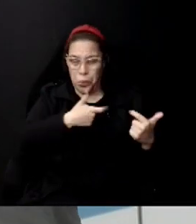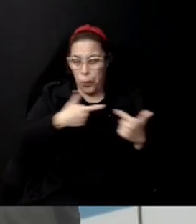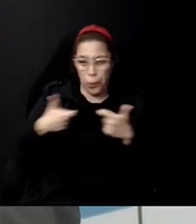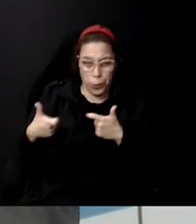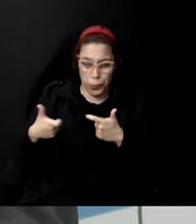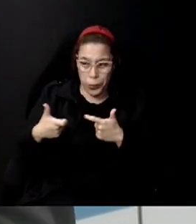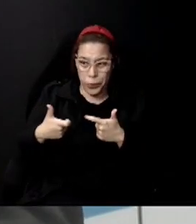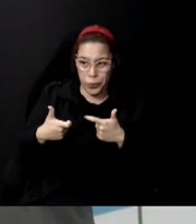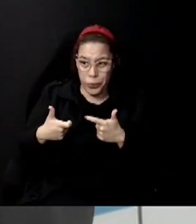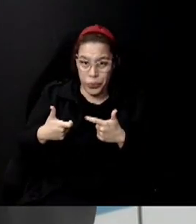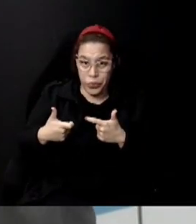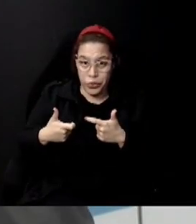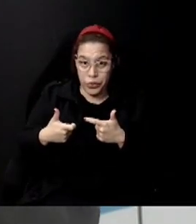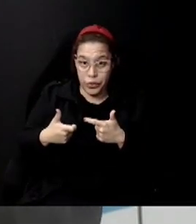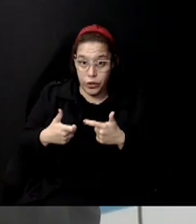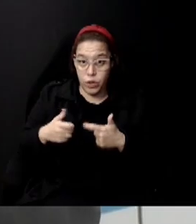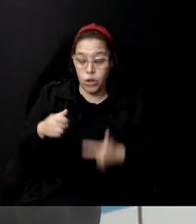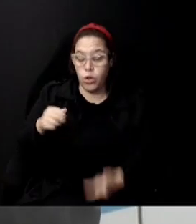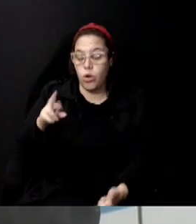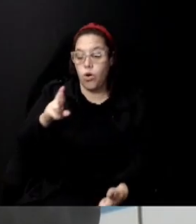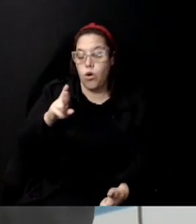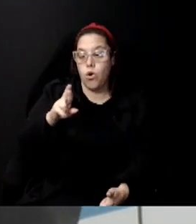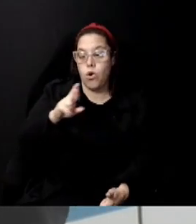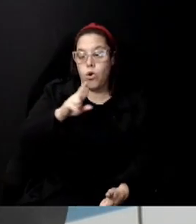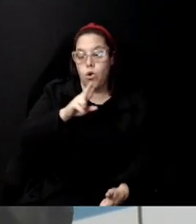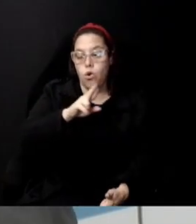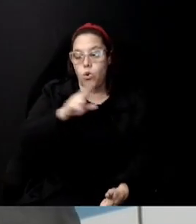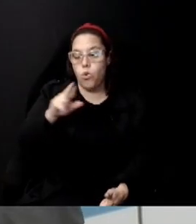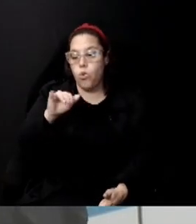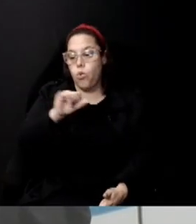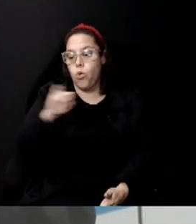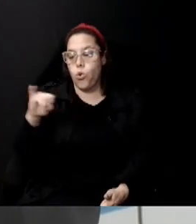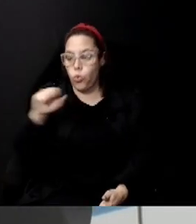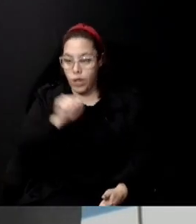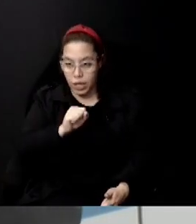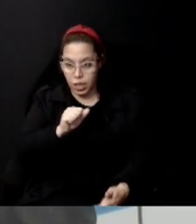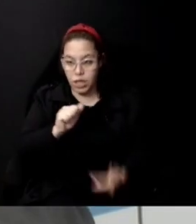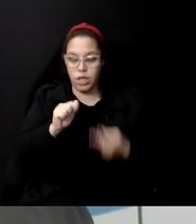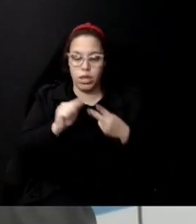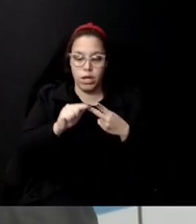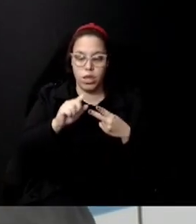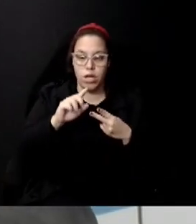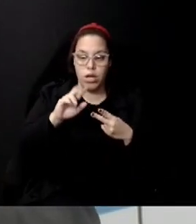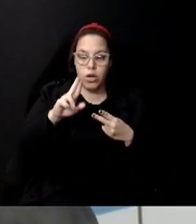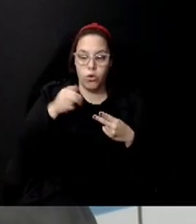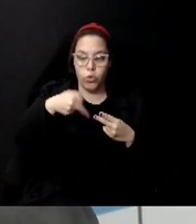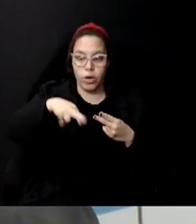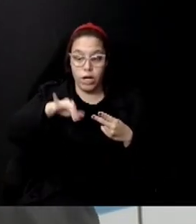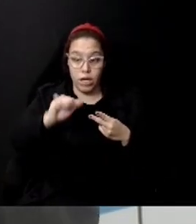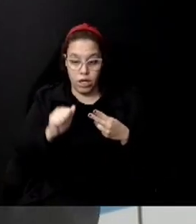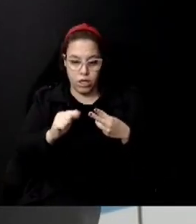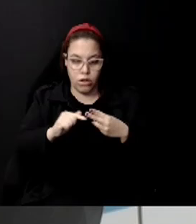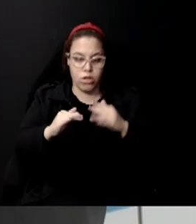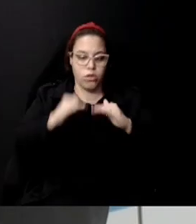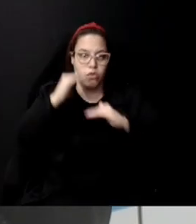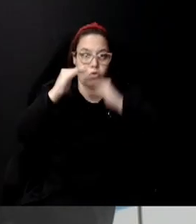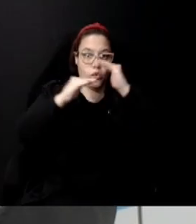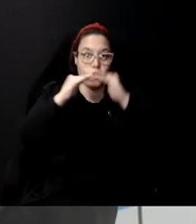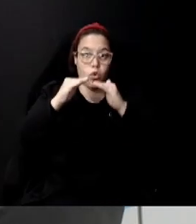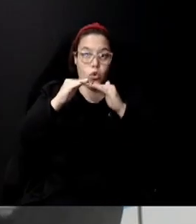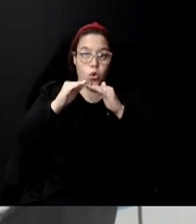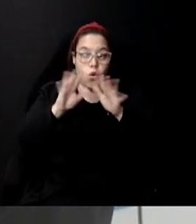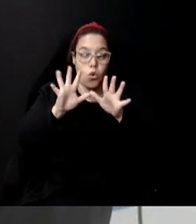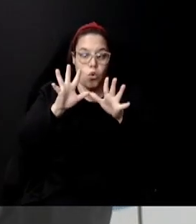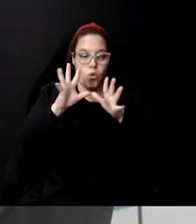Rússia e Ucrânia, a gente tem uma investigação já avançada, que é uma investigação sobre genocídio,